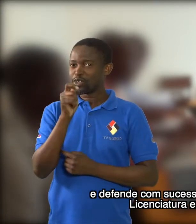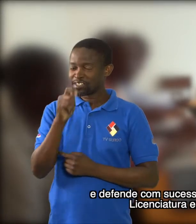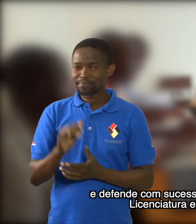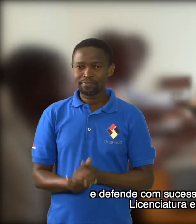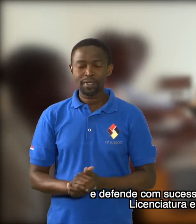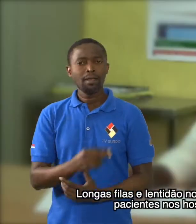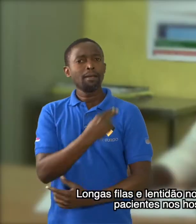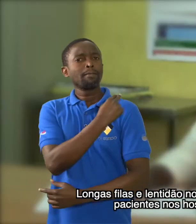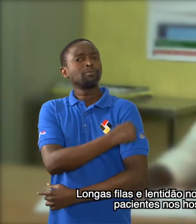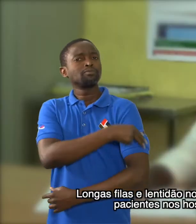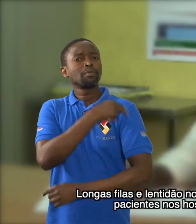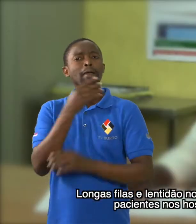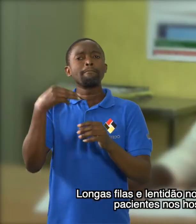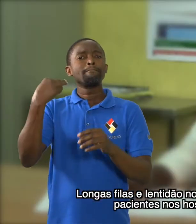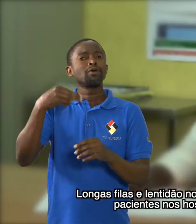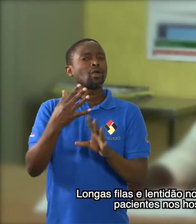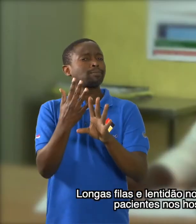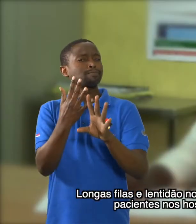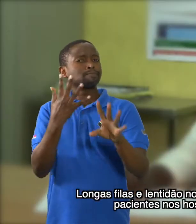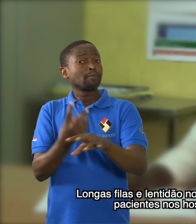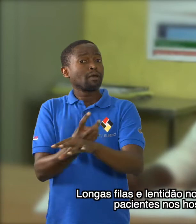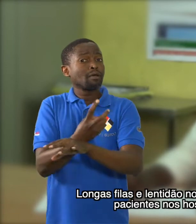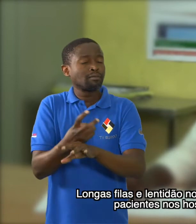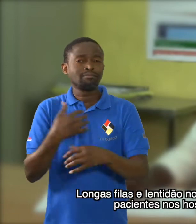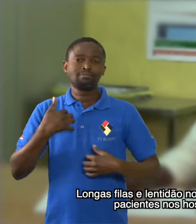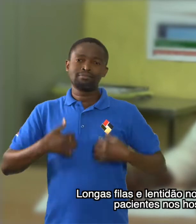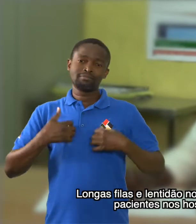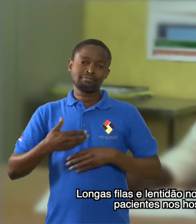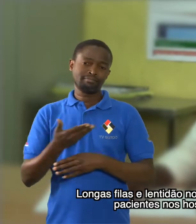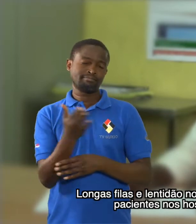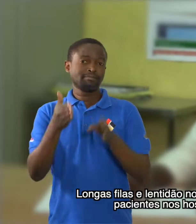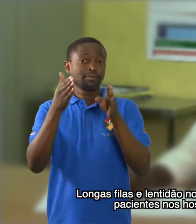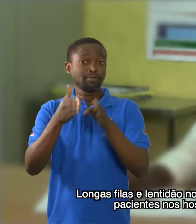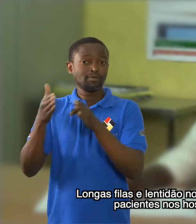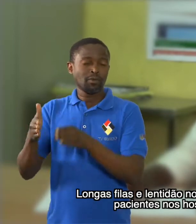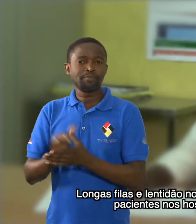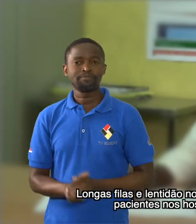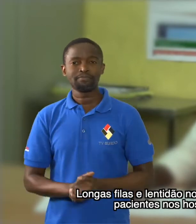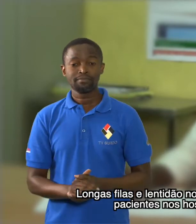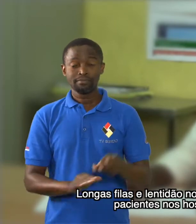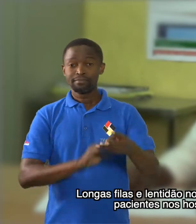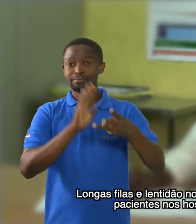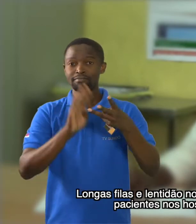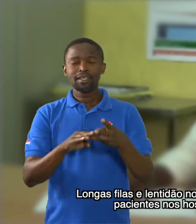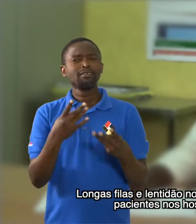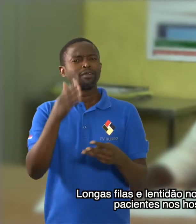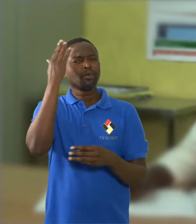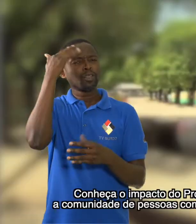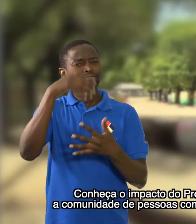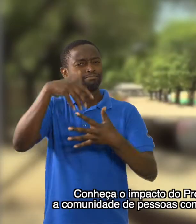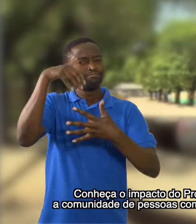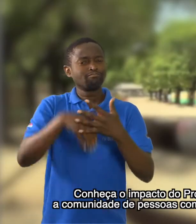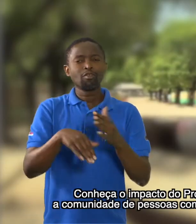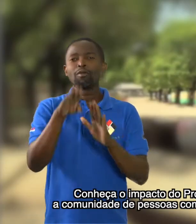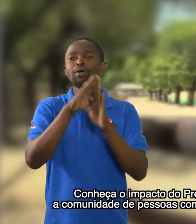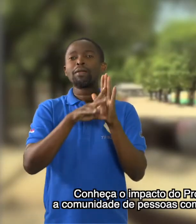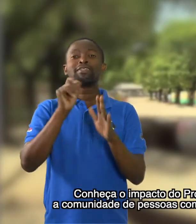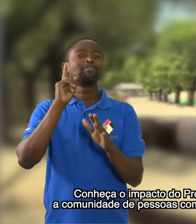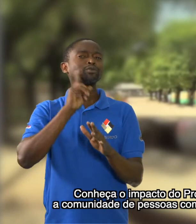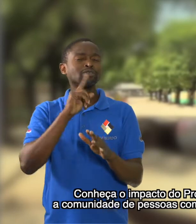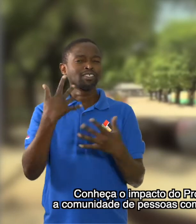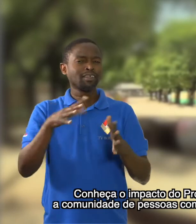de licenciatura em jornalismo. Longas filas e lentidão no atendimento preocupam pacientes nos hospitais da Matola. Conheça o impacto